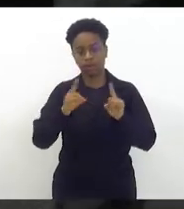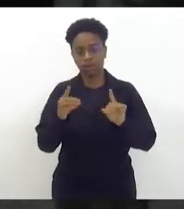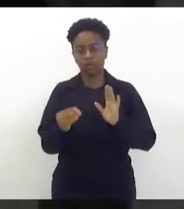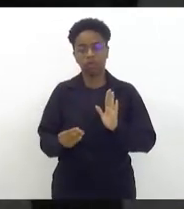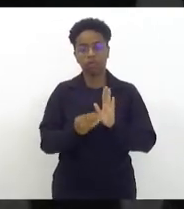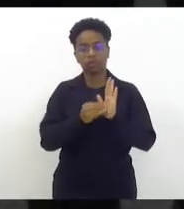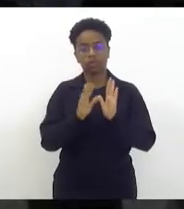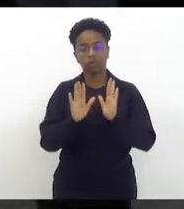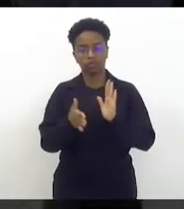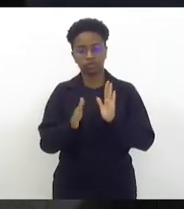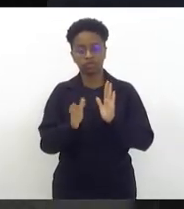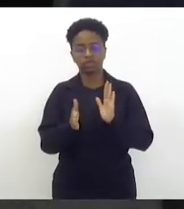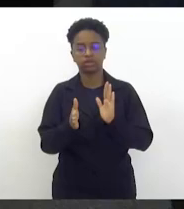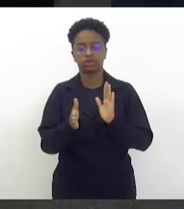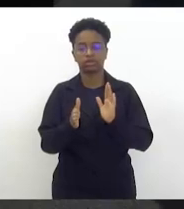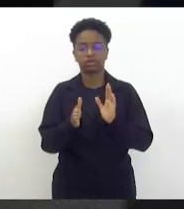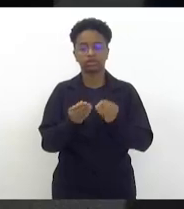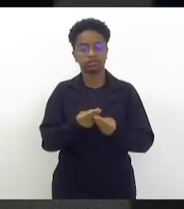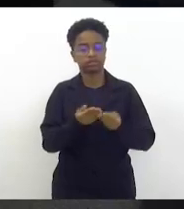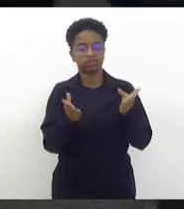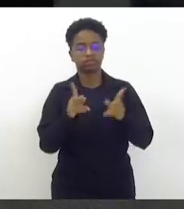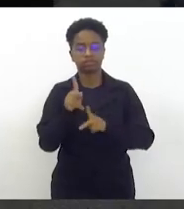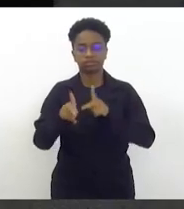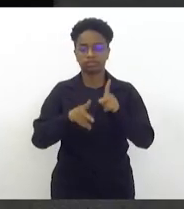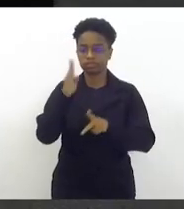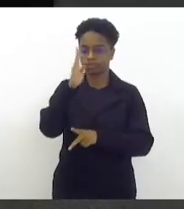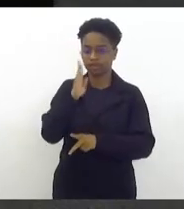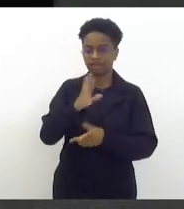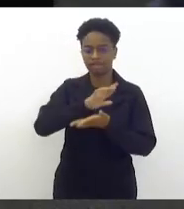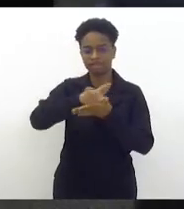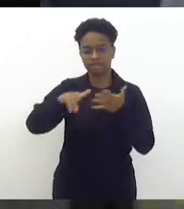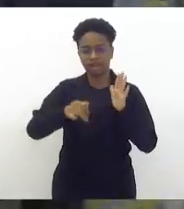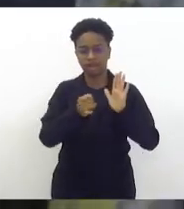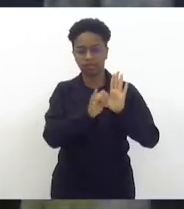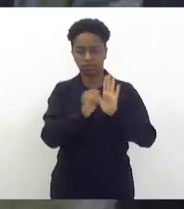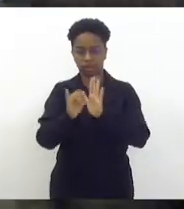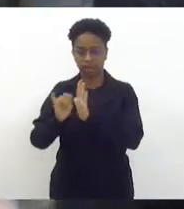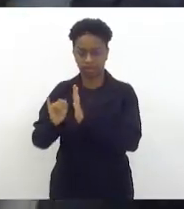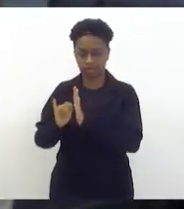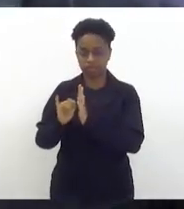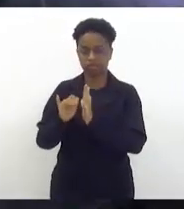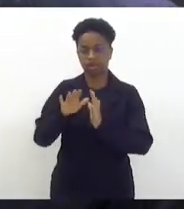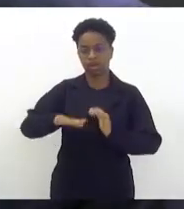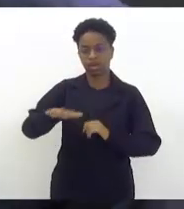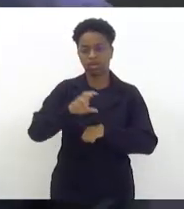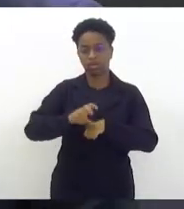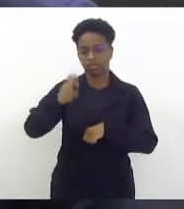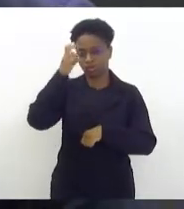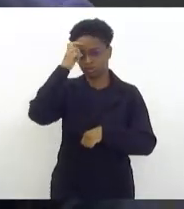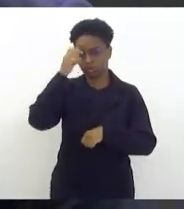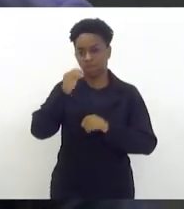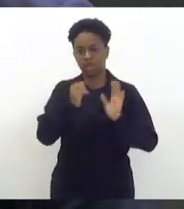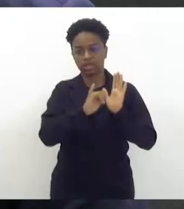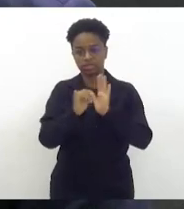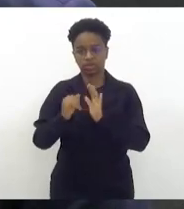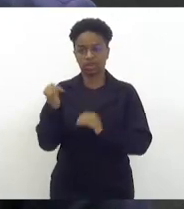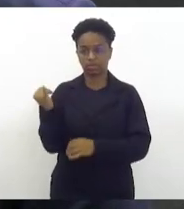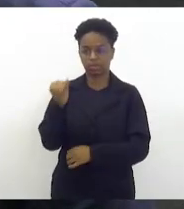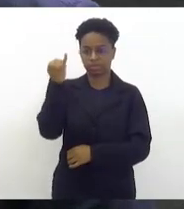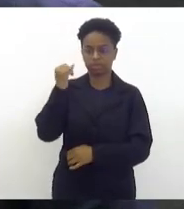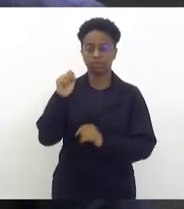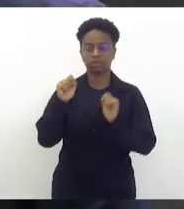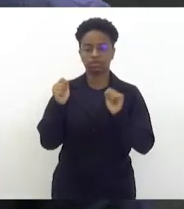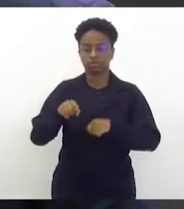colocou à disposição do povo brasileiro diversos editais editais muito importantes para a gente